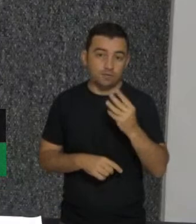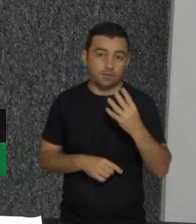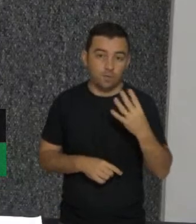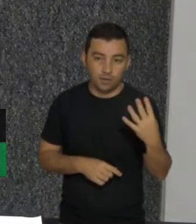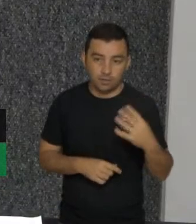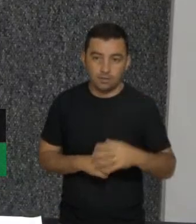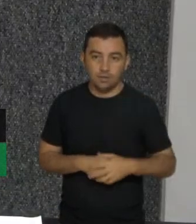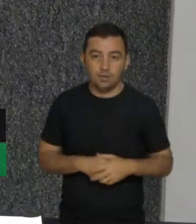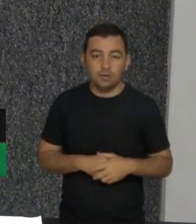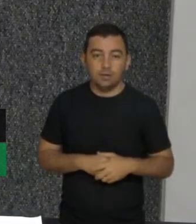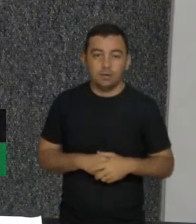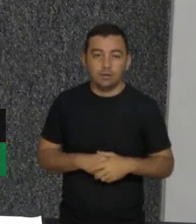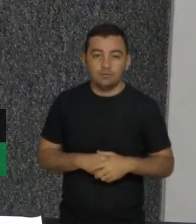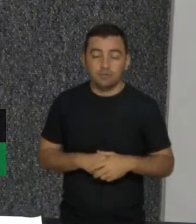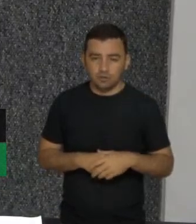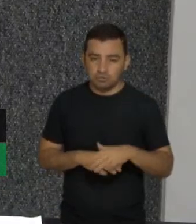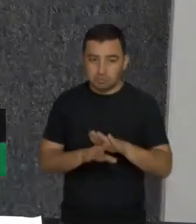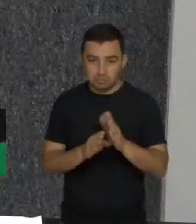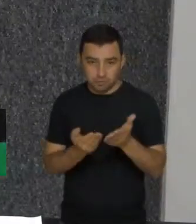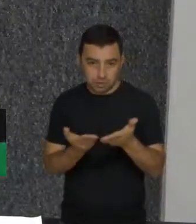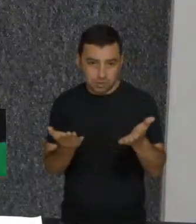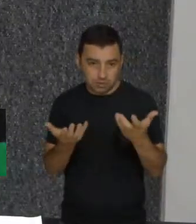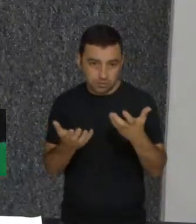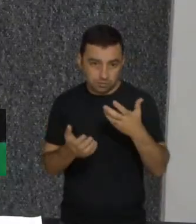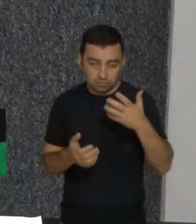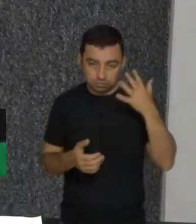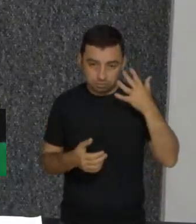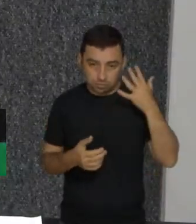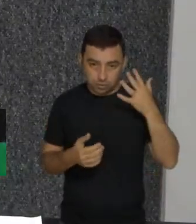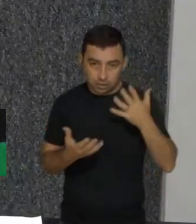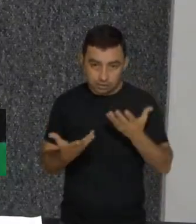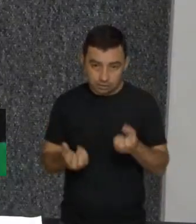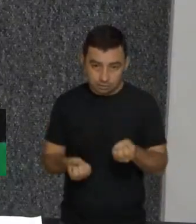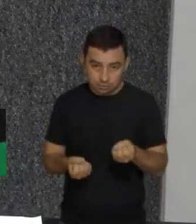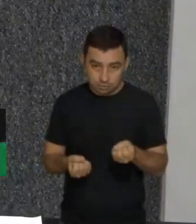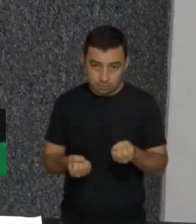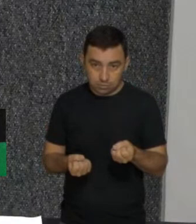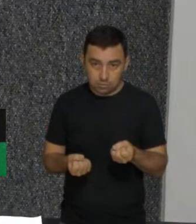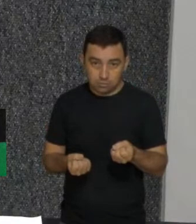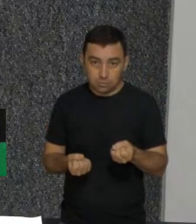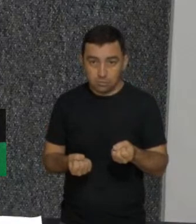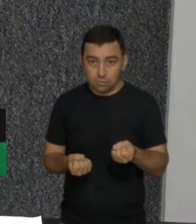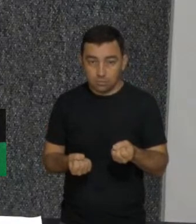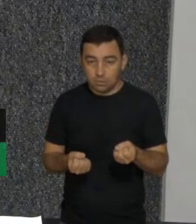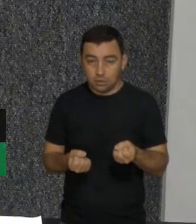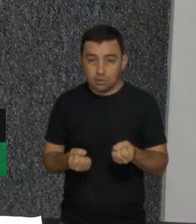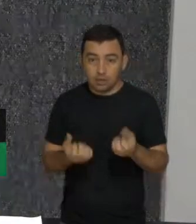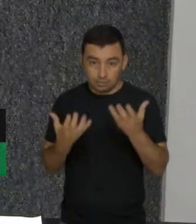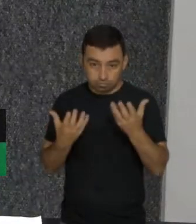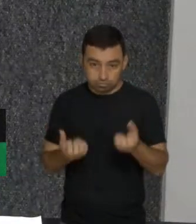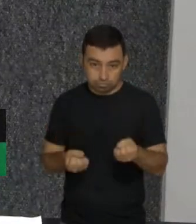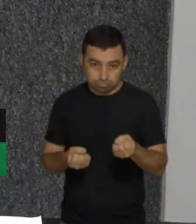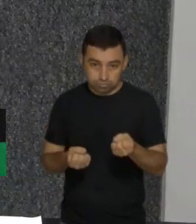deixo aberto para manifestação dos deputados os que forem favoráveis podem se